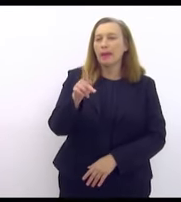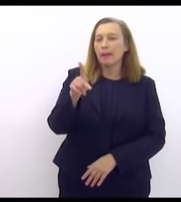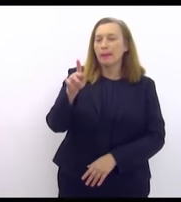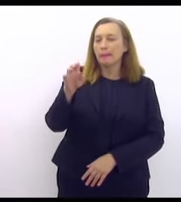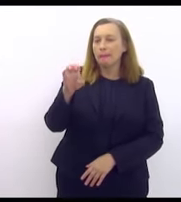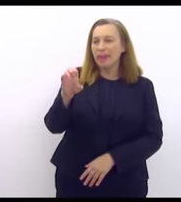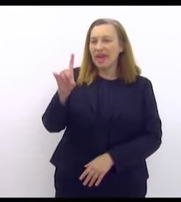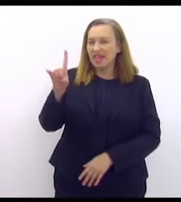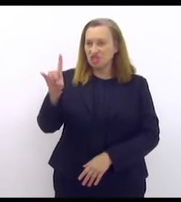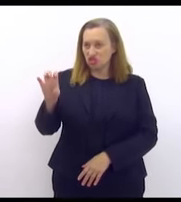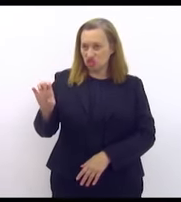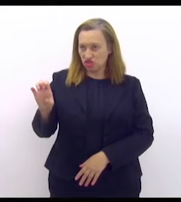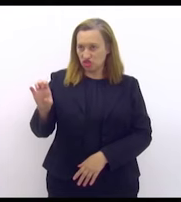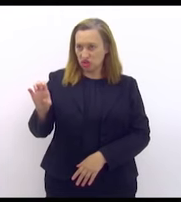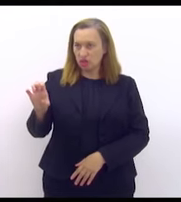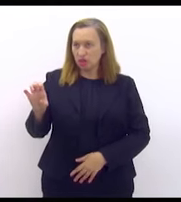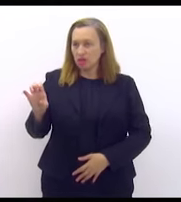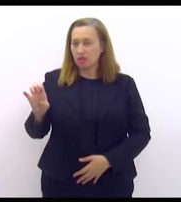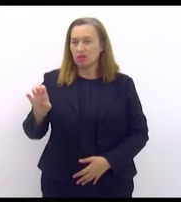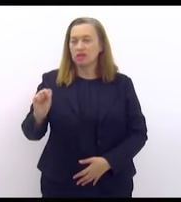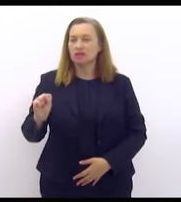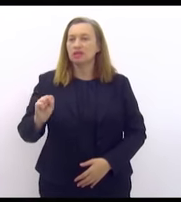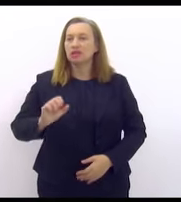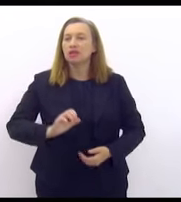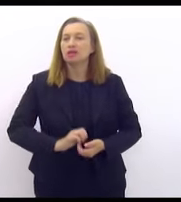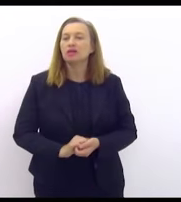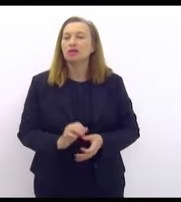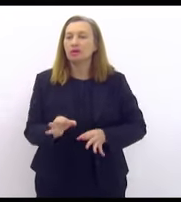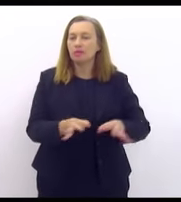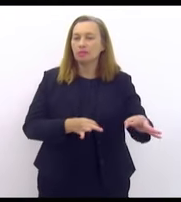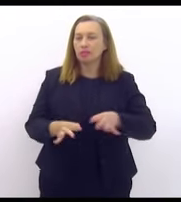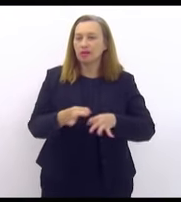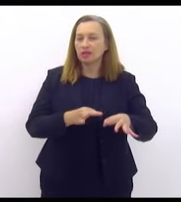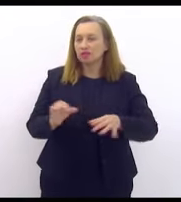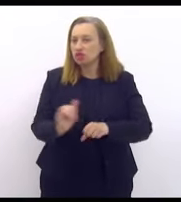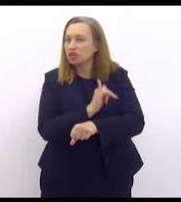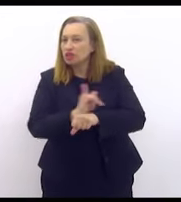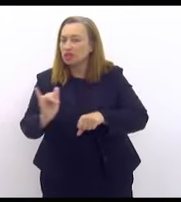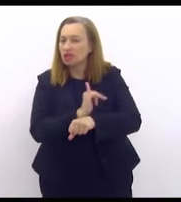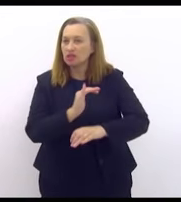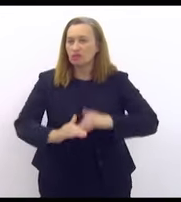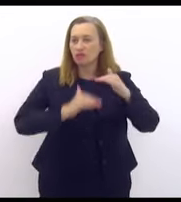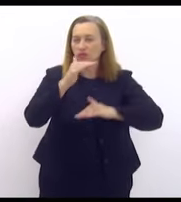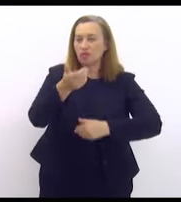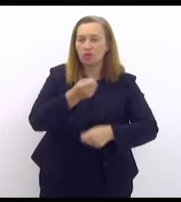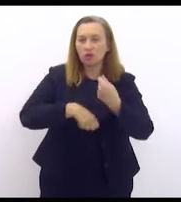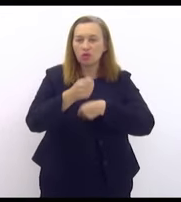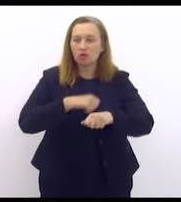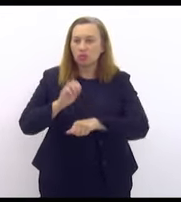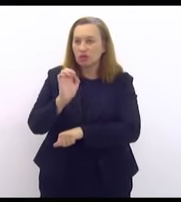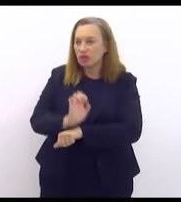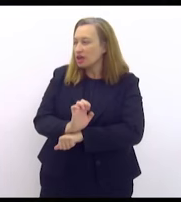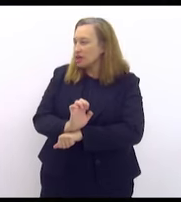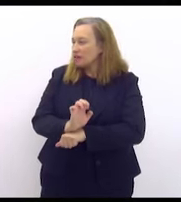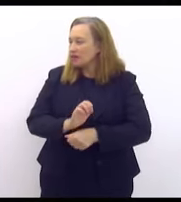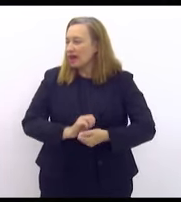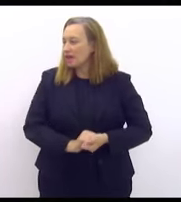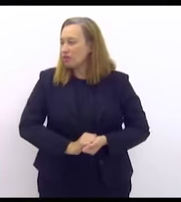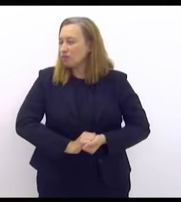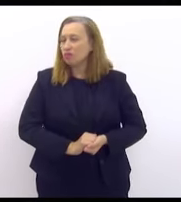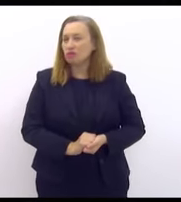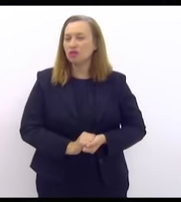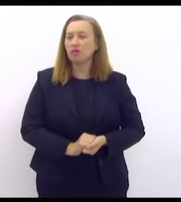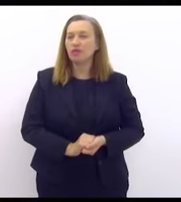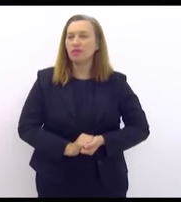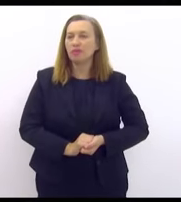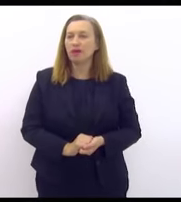primeira vez que nós discutimos a questão do PED, que é o Plano Estratégico de Desenvolvimento Econômico e Social do Estado, na qual o Estado tem que apresentar essa programação,